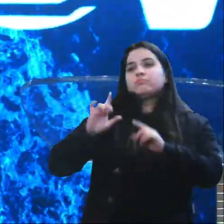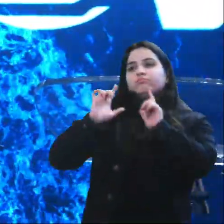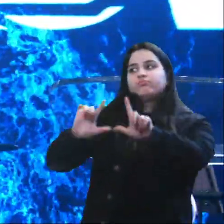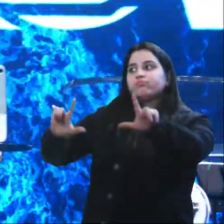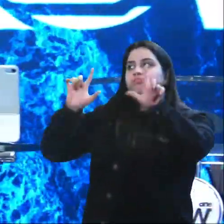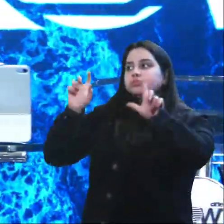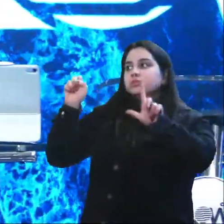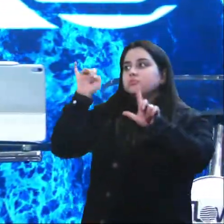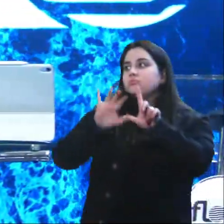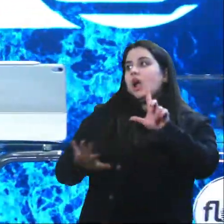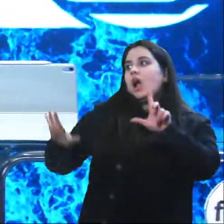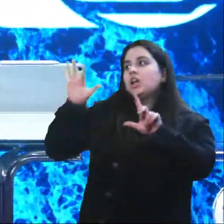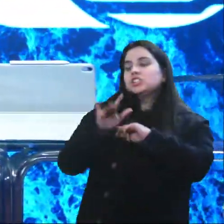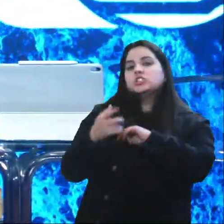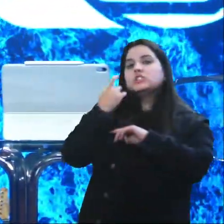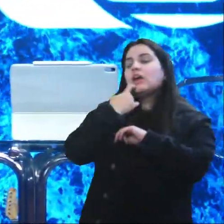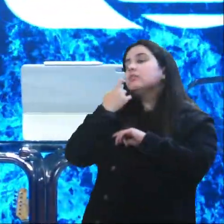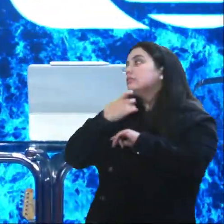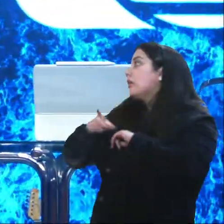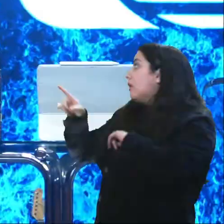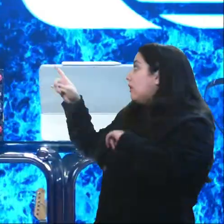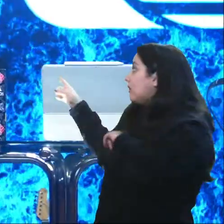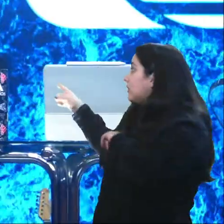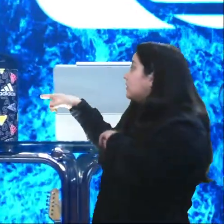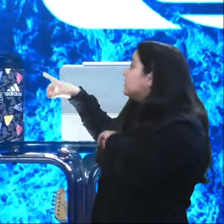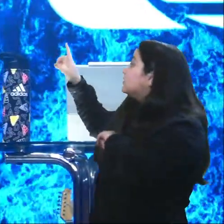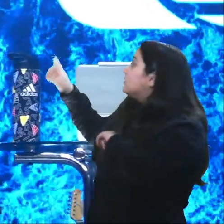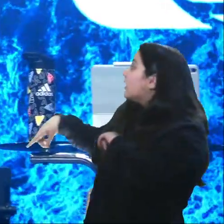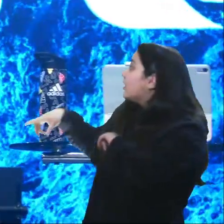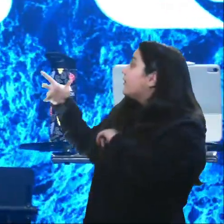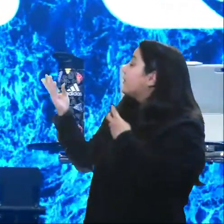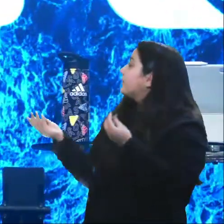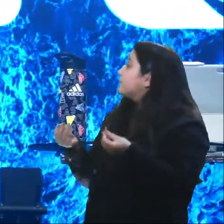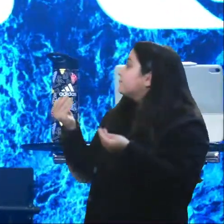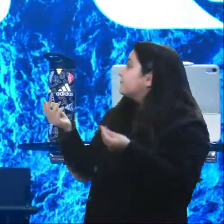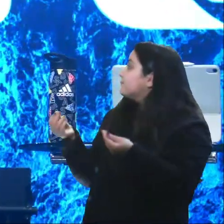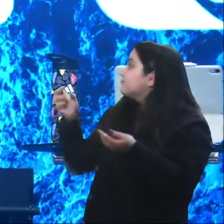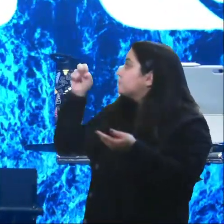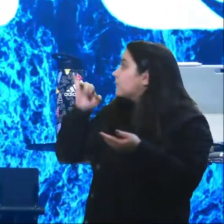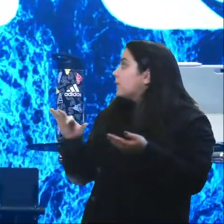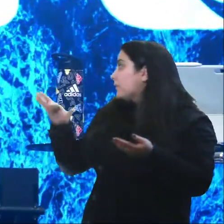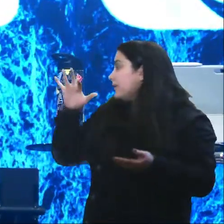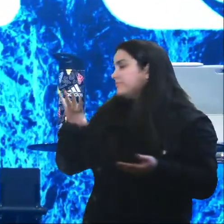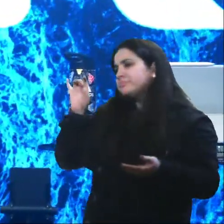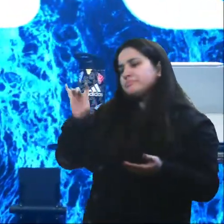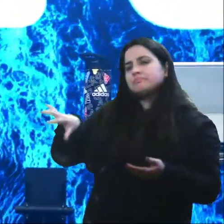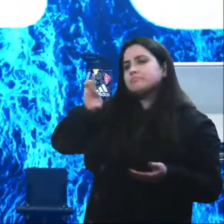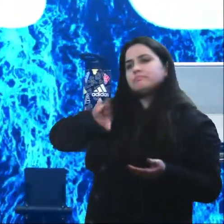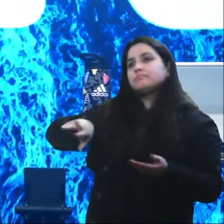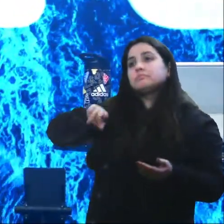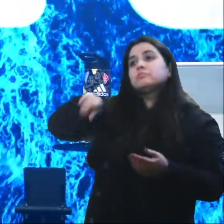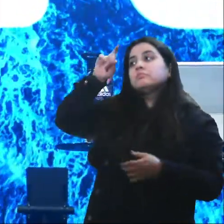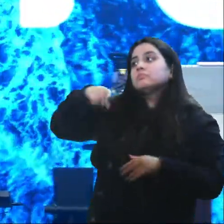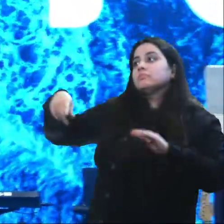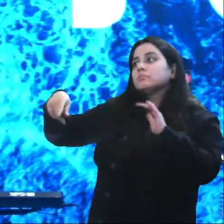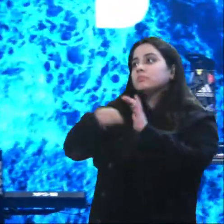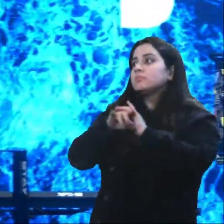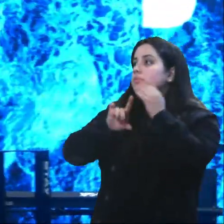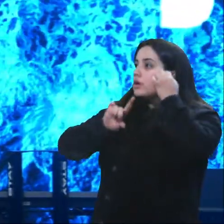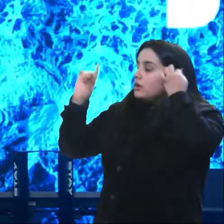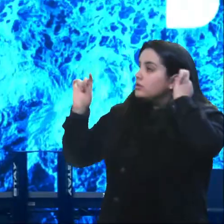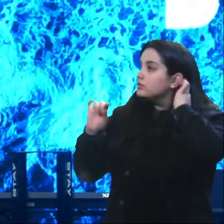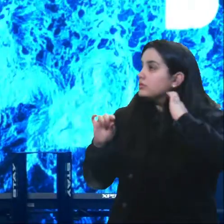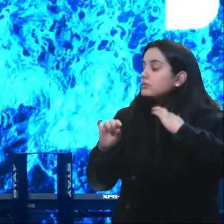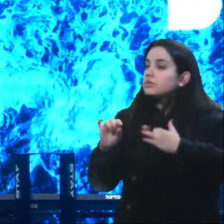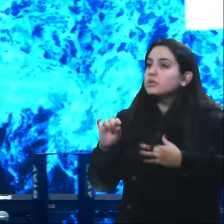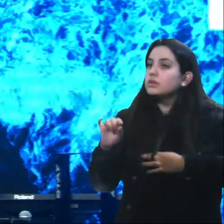sexta-feira. Isso aqui não é uma logo, isso aqui é uma palavra de Deus. Deus falou que esse ministério